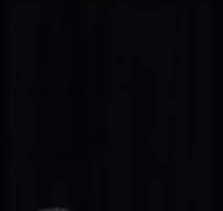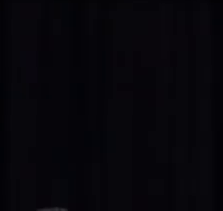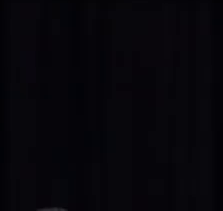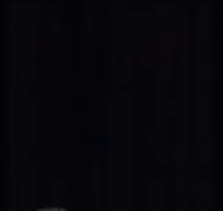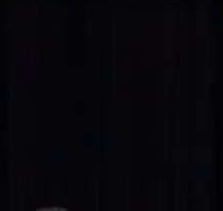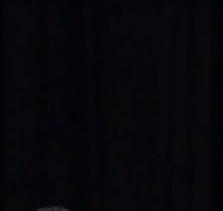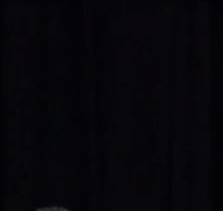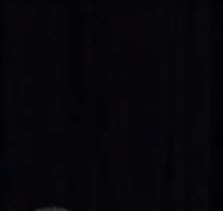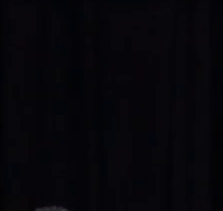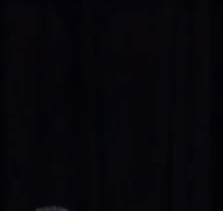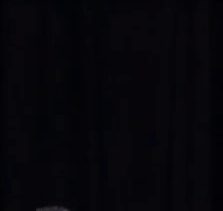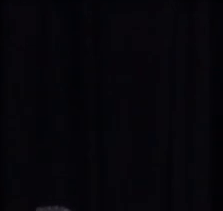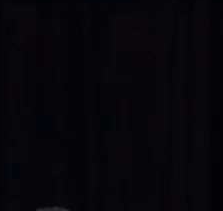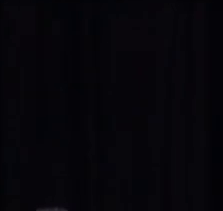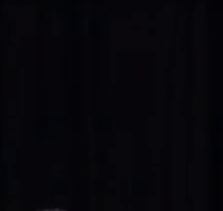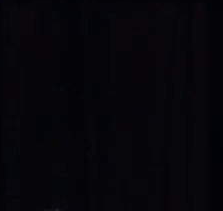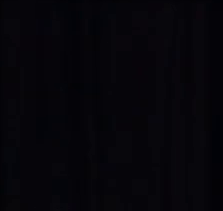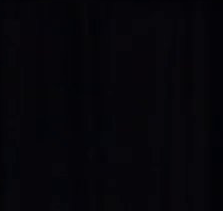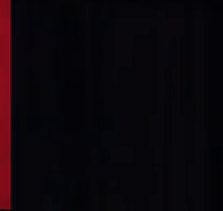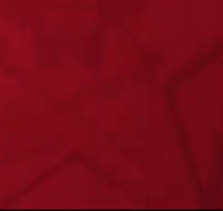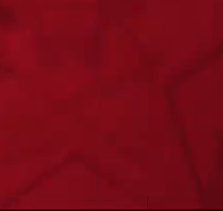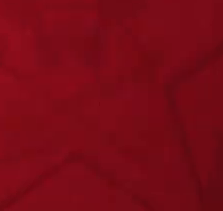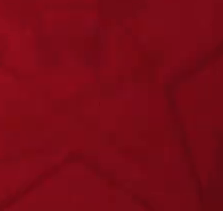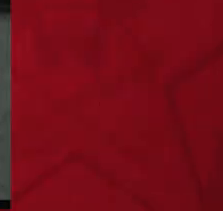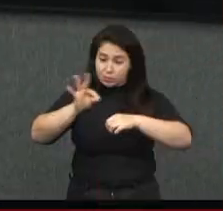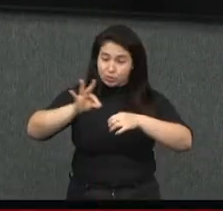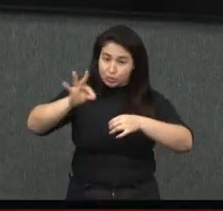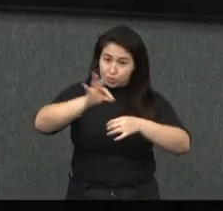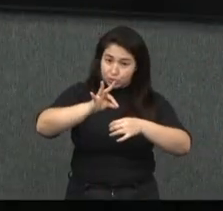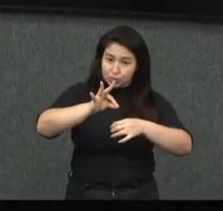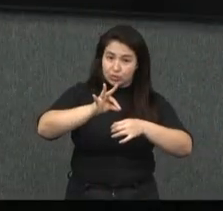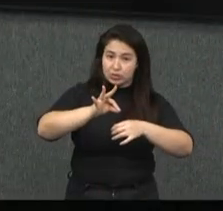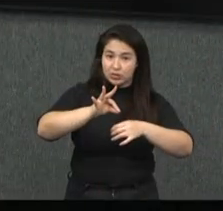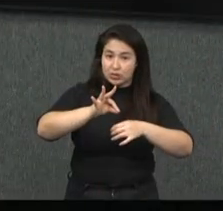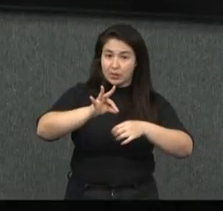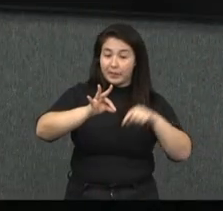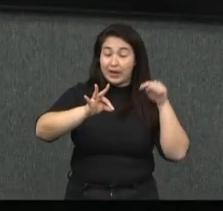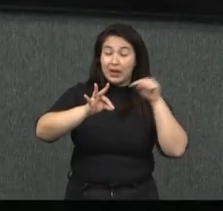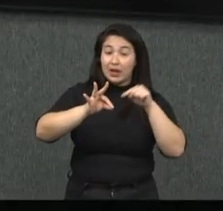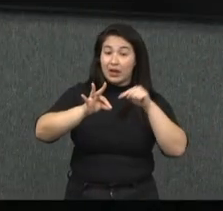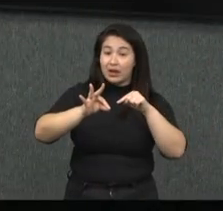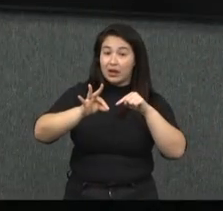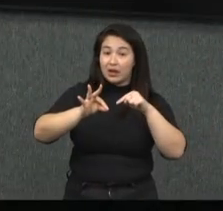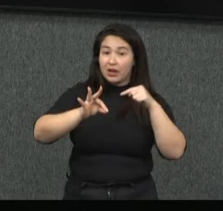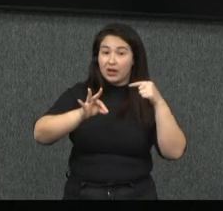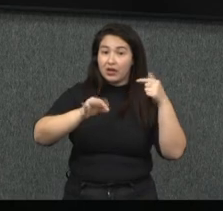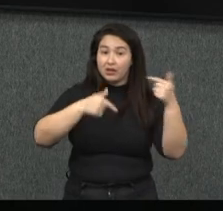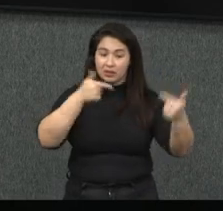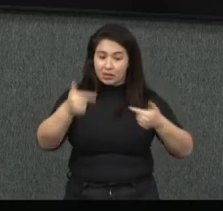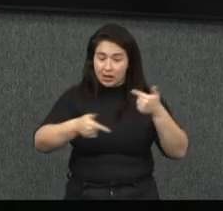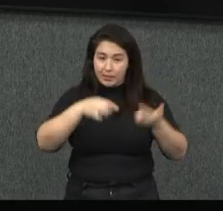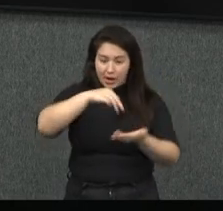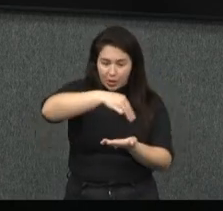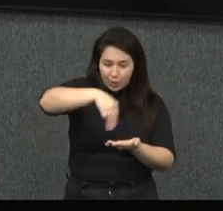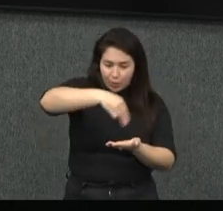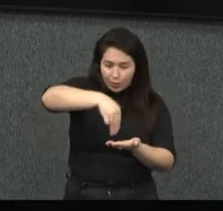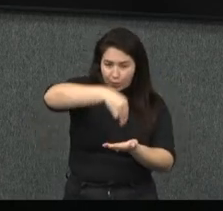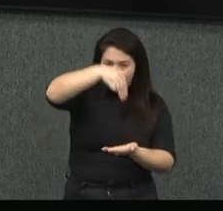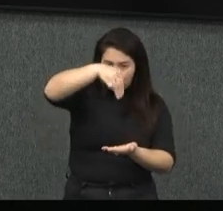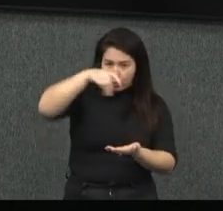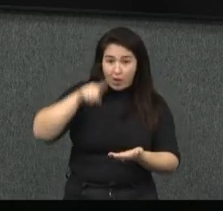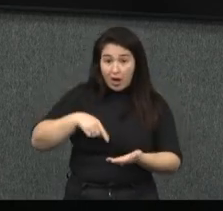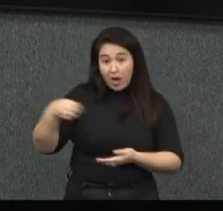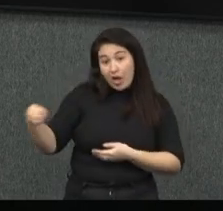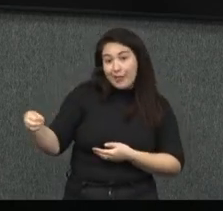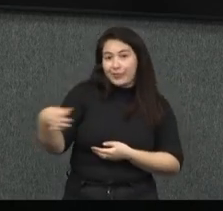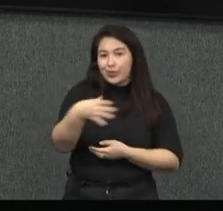ferrão, essenciais para a produção de mel catarinense. O setor da meliponicultura, a atividade da meliponicultura, ela ainda é jovem,